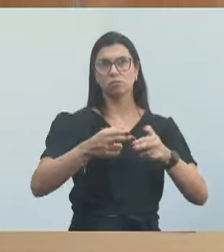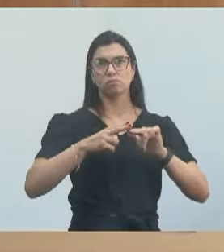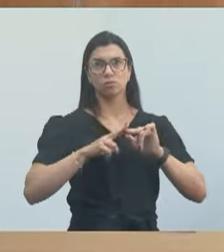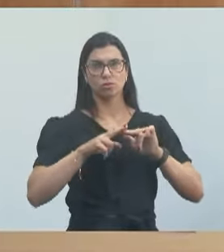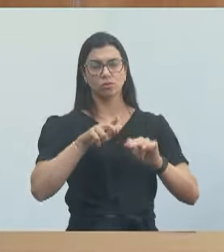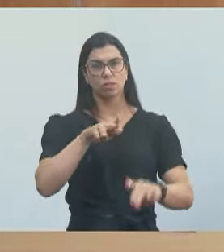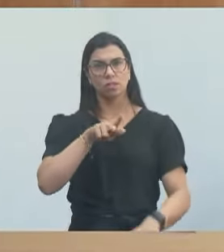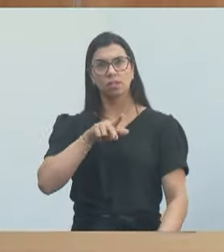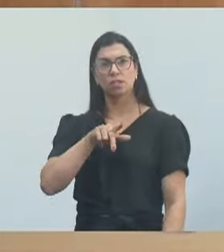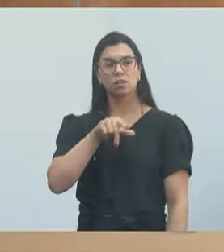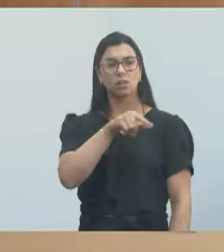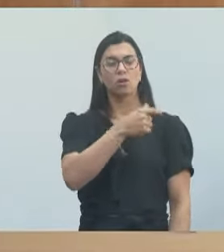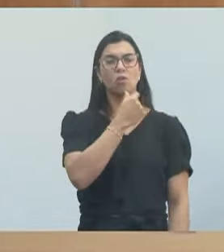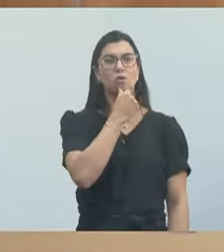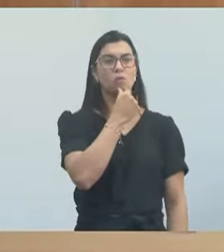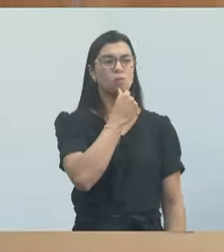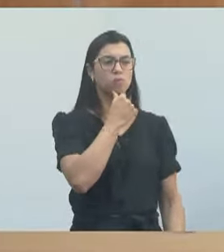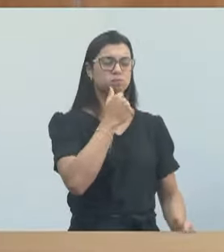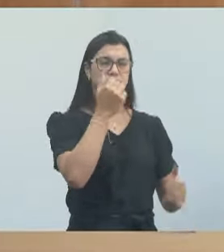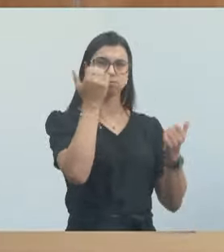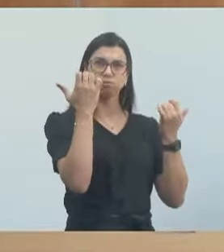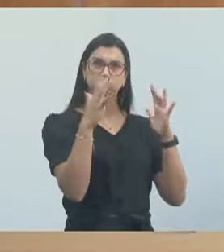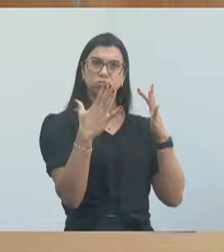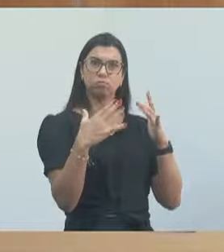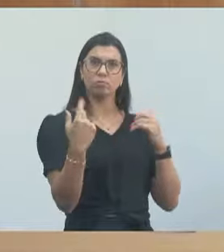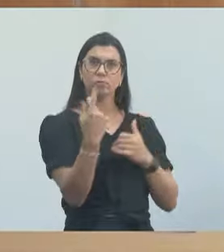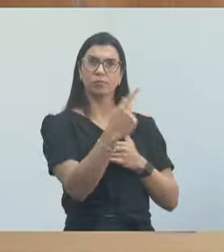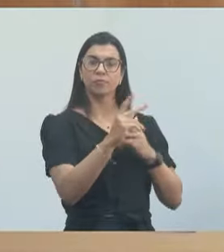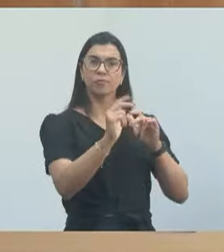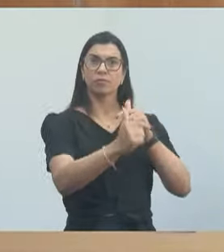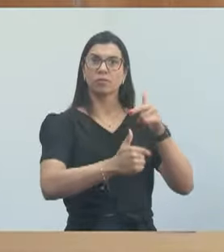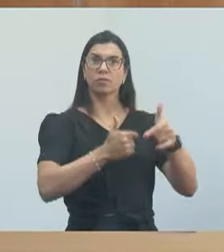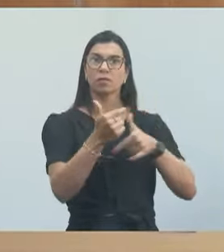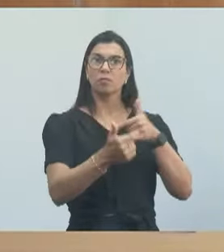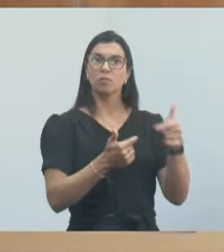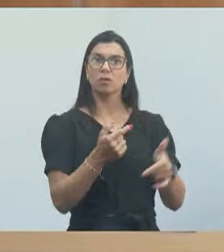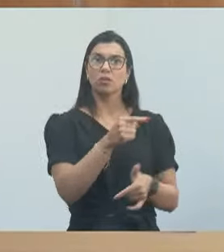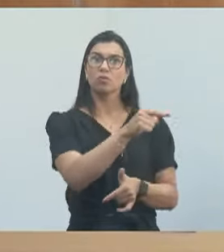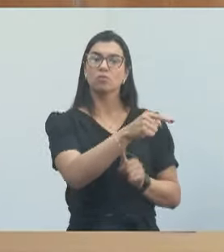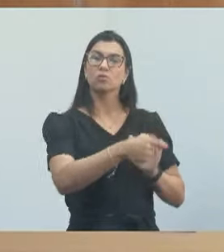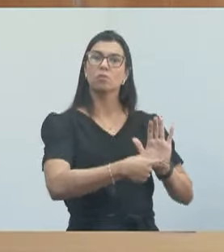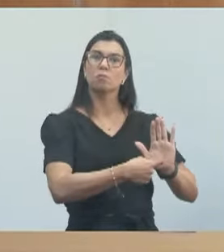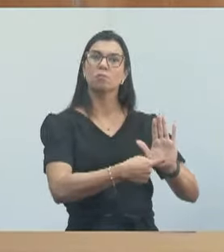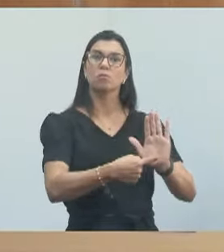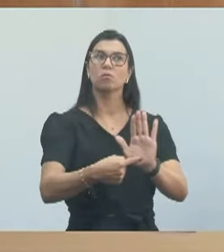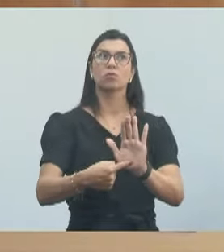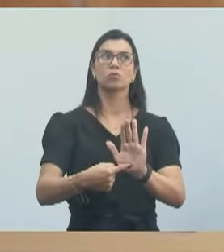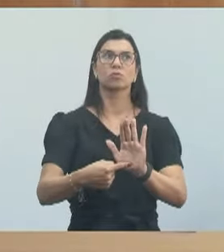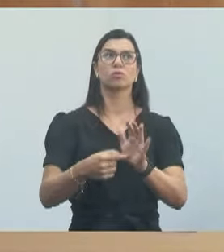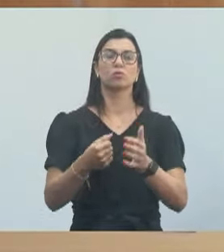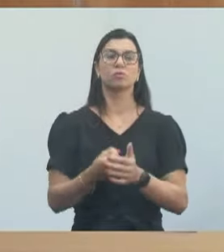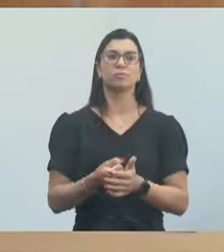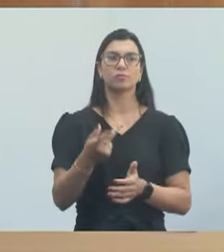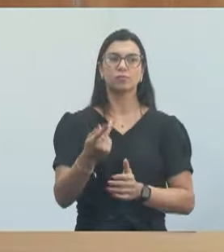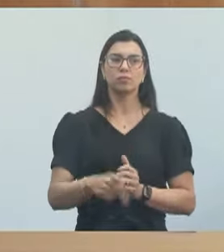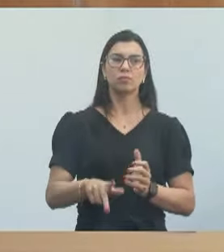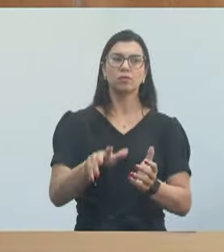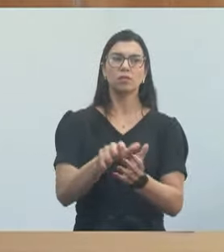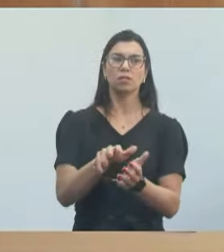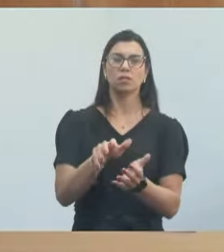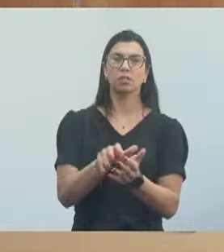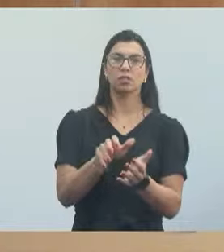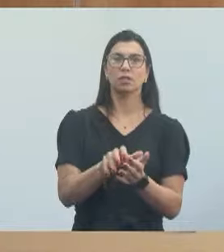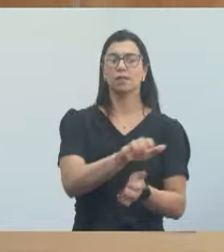Guilherme, parabéns pelo seu trabalho que você levou na Fundação Cultural, não só pelo